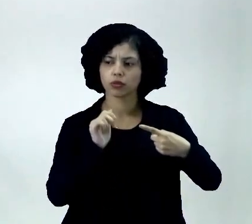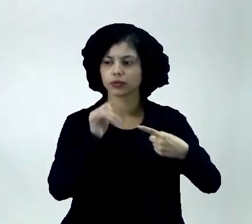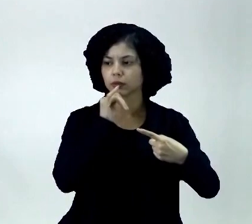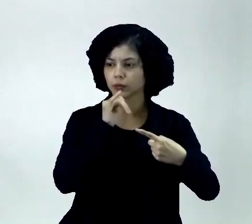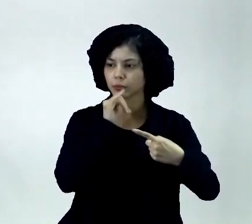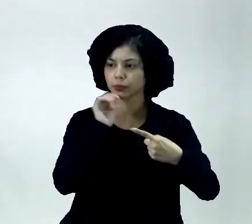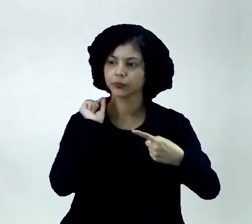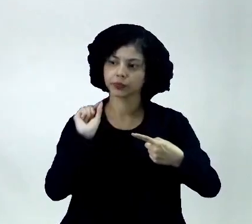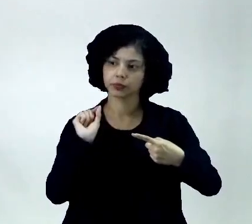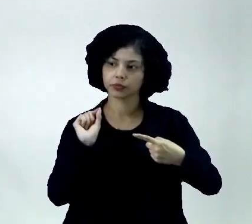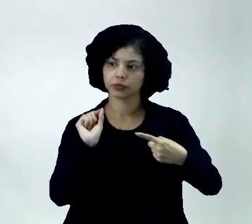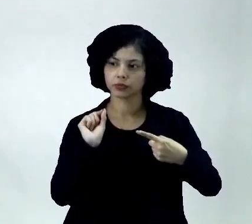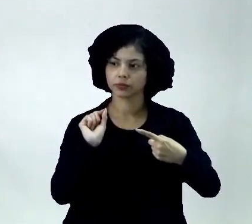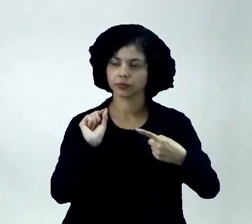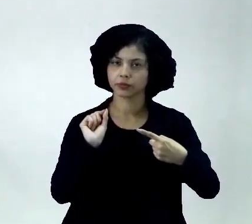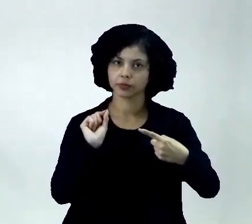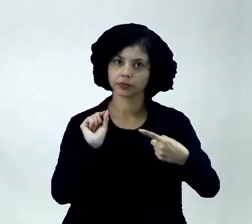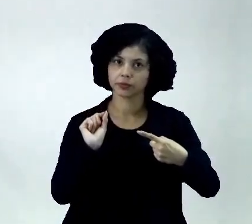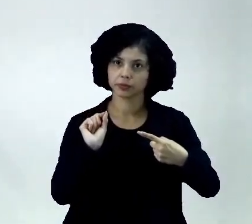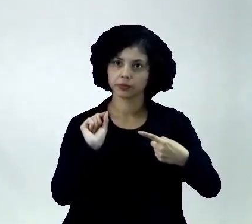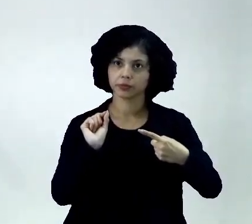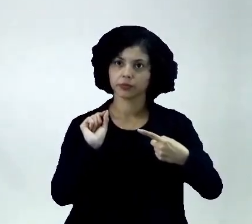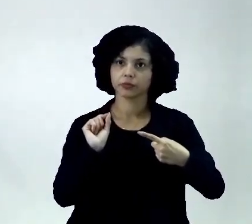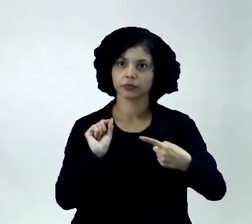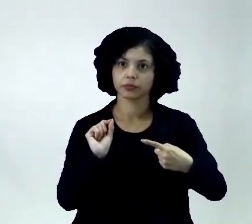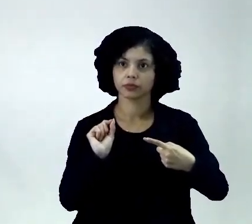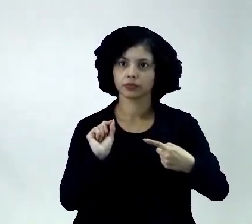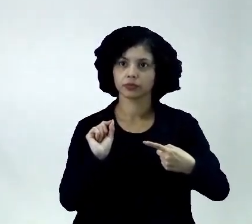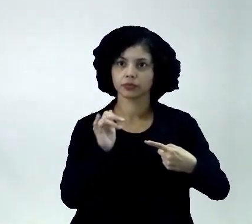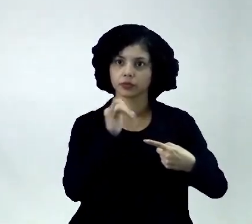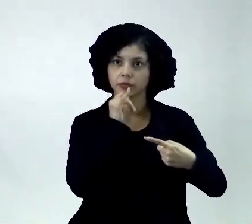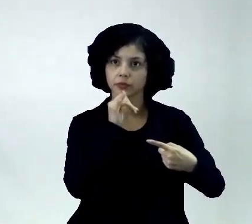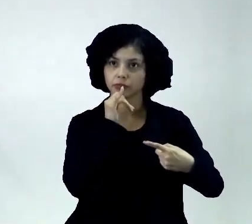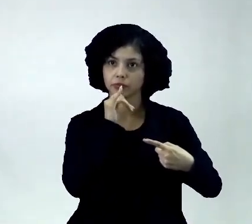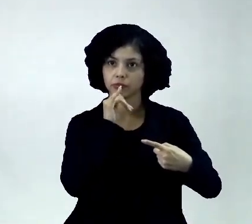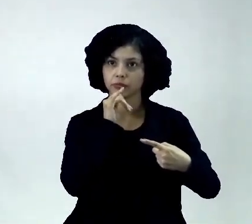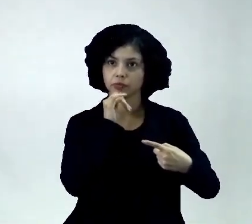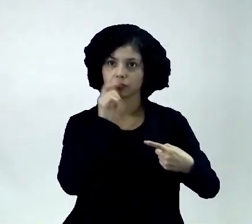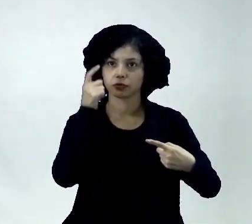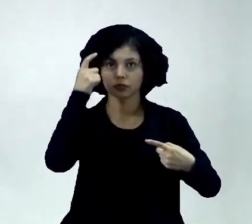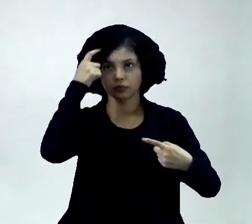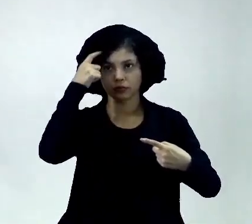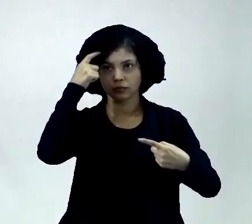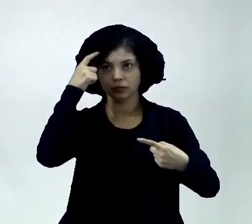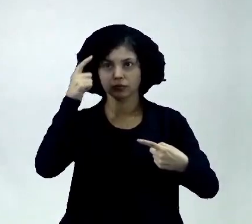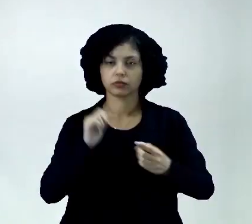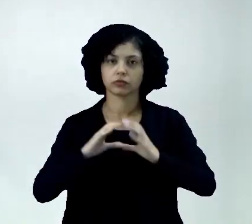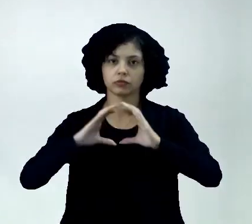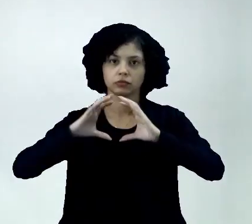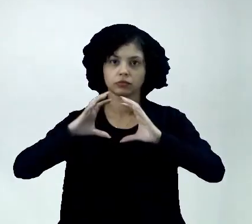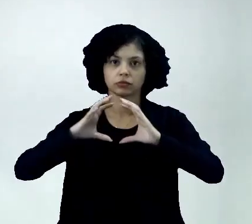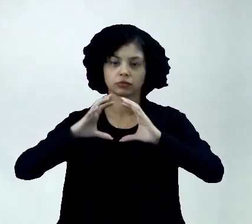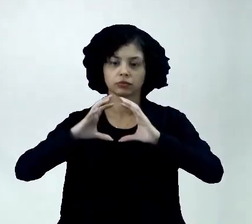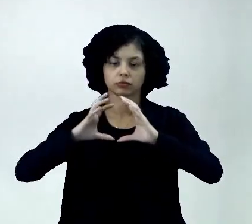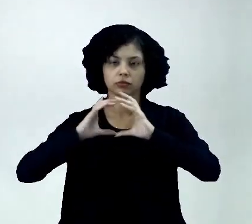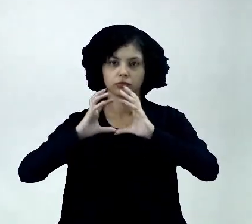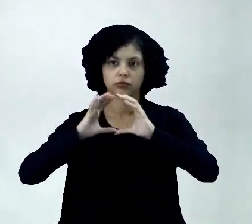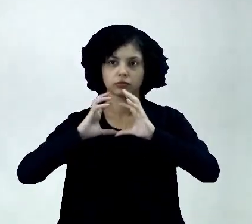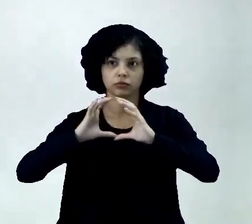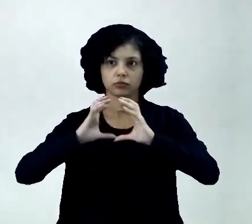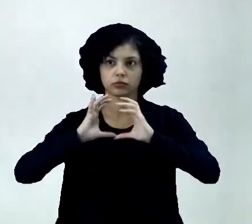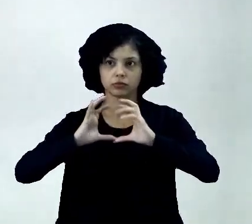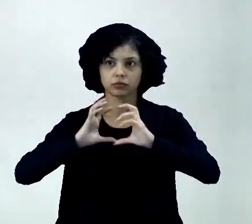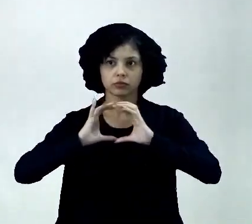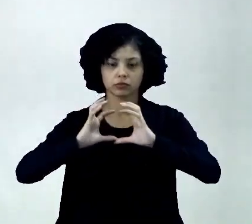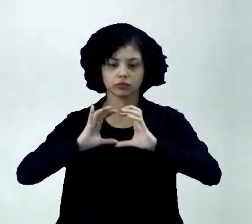dar de exemplo de articulação fibrosa, que seria imóvel, seria a do crânio. O crânio ele é composto por diversas